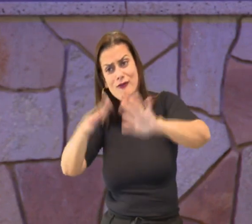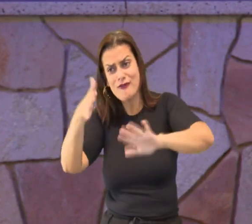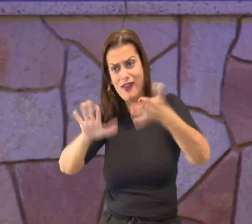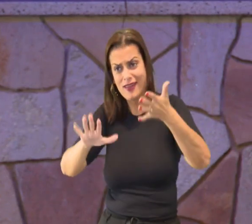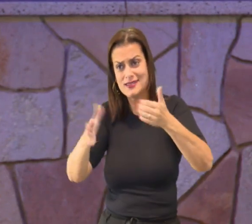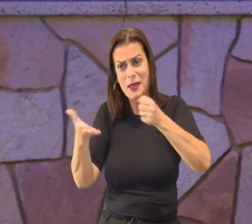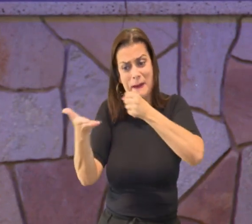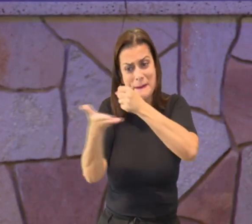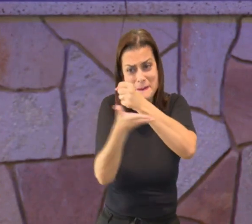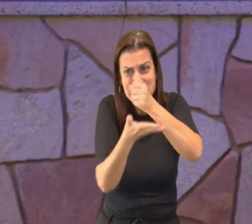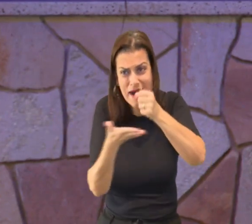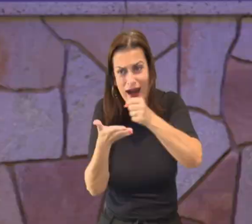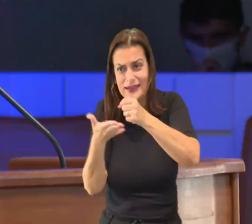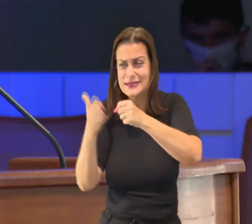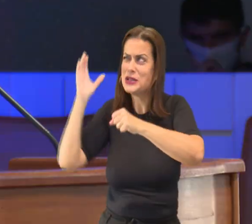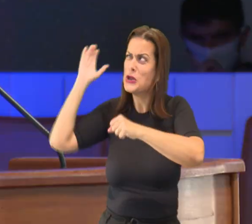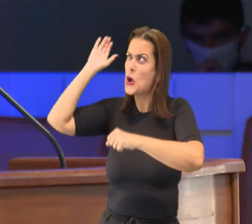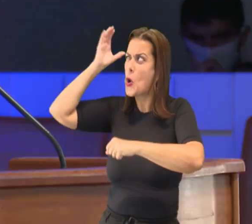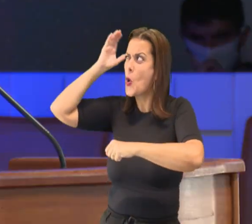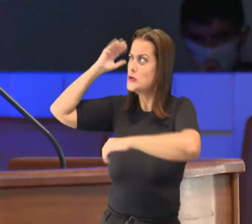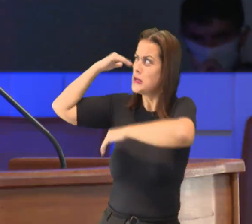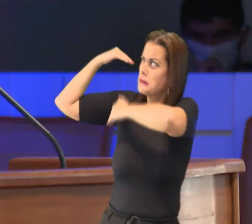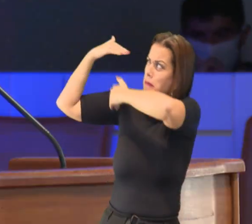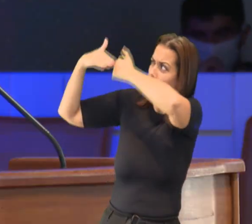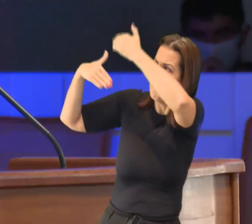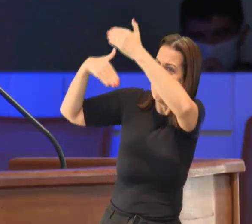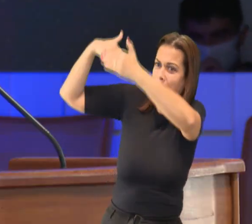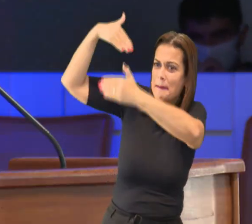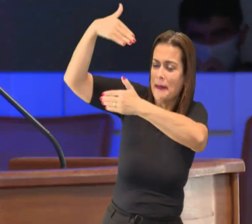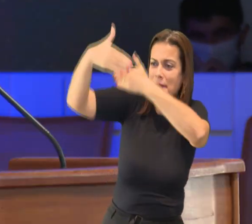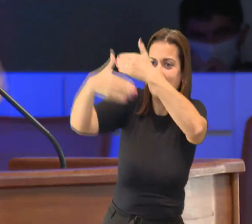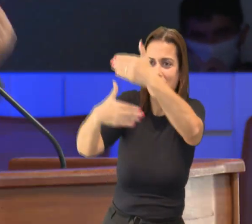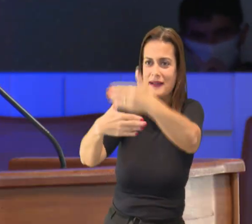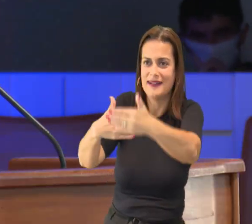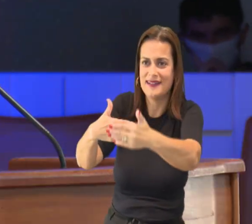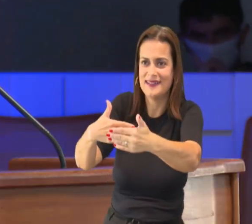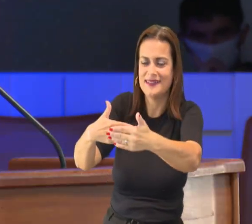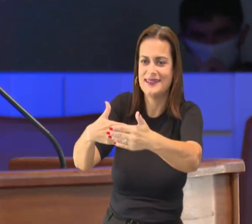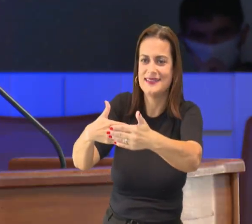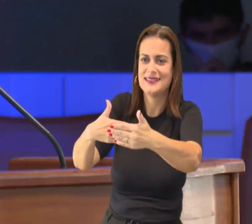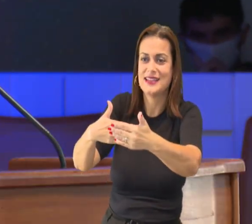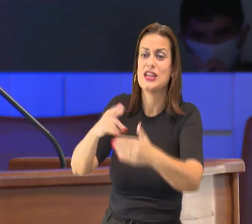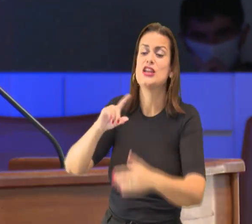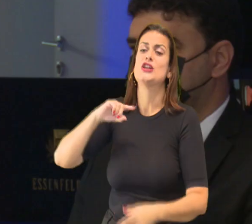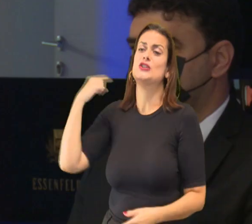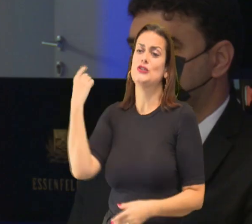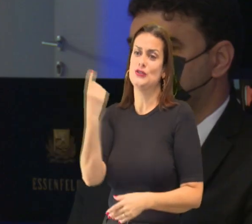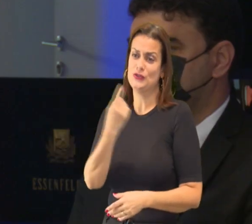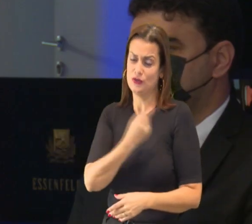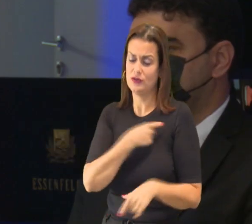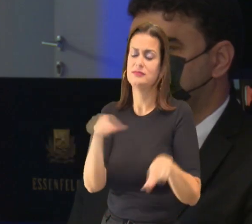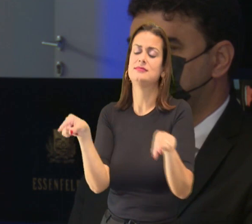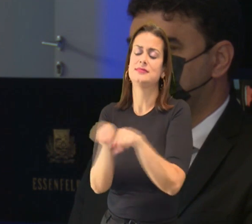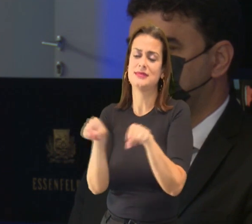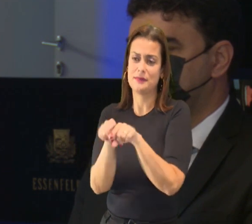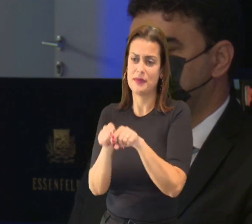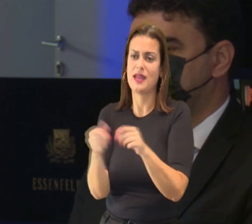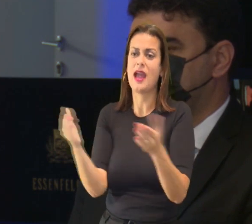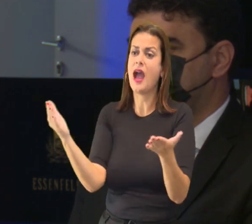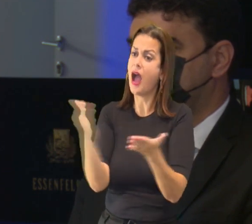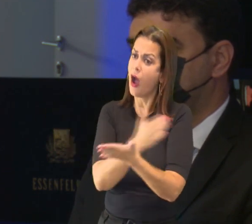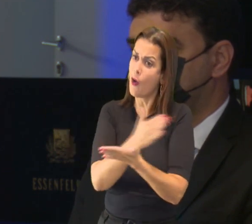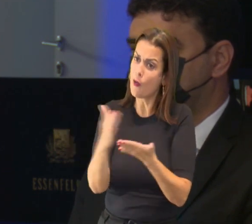nesta percepção, nesta interpretação principiológica, de trazer para nós algumas questões importantes,